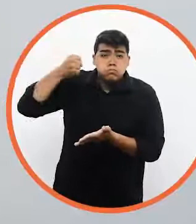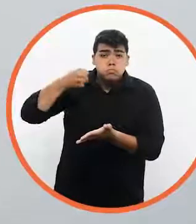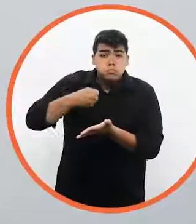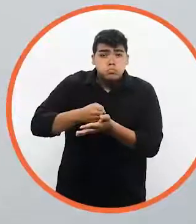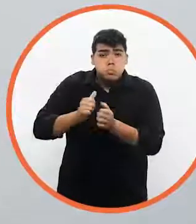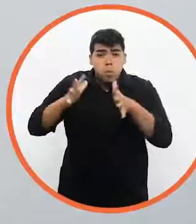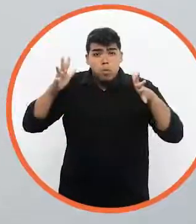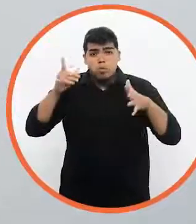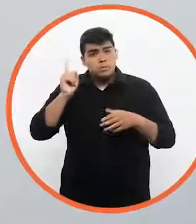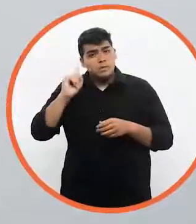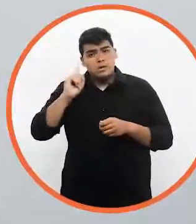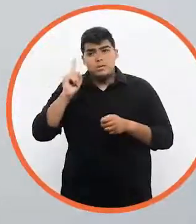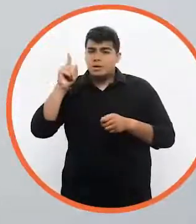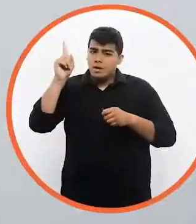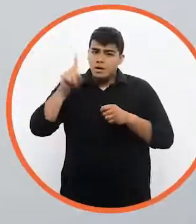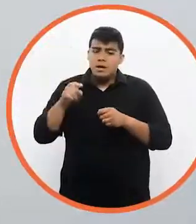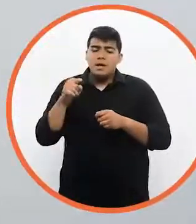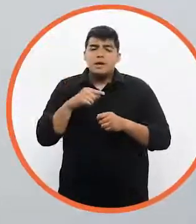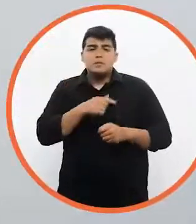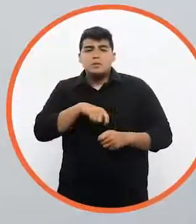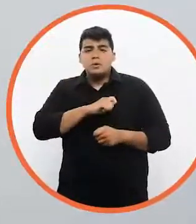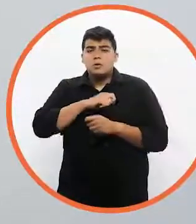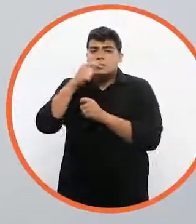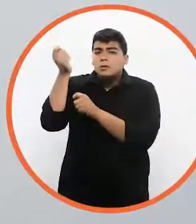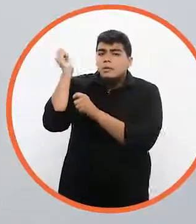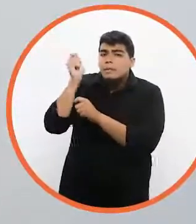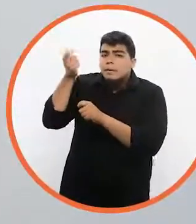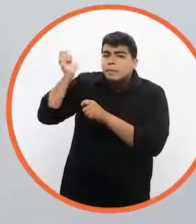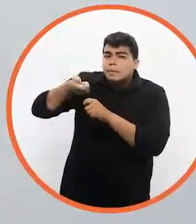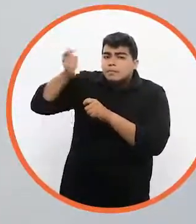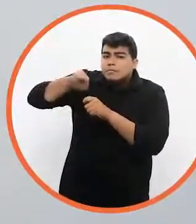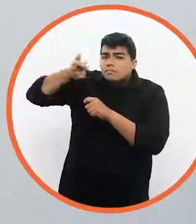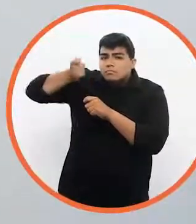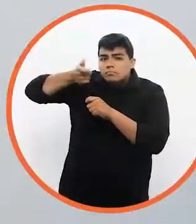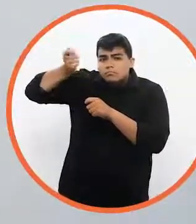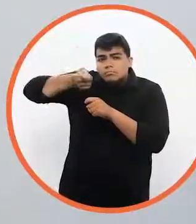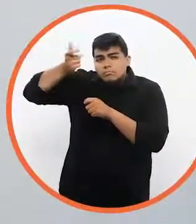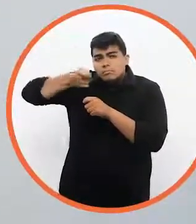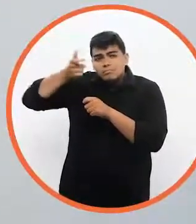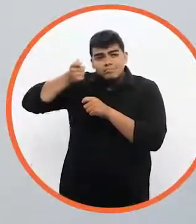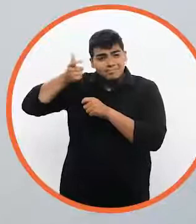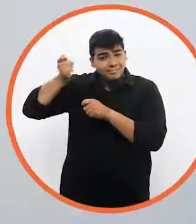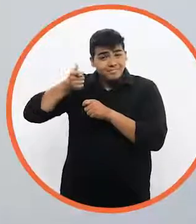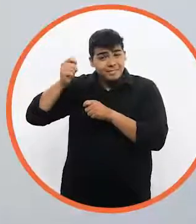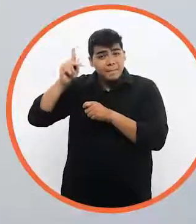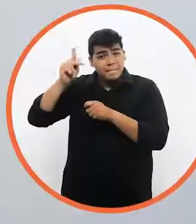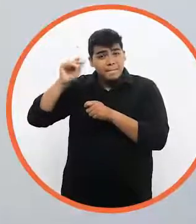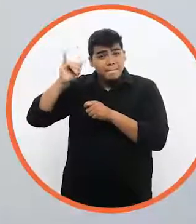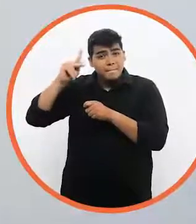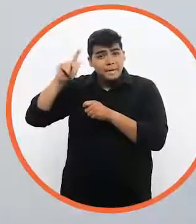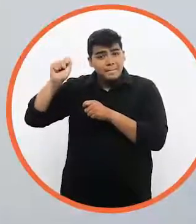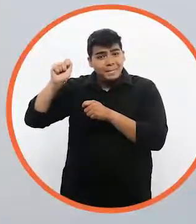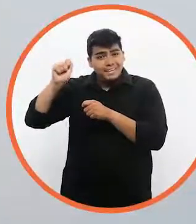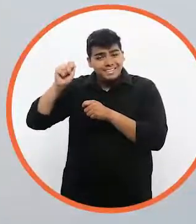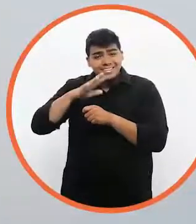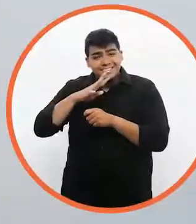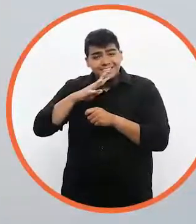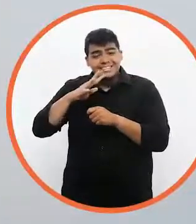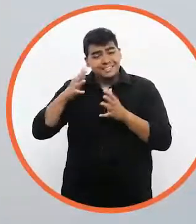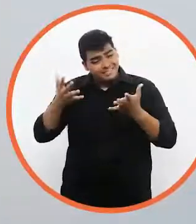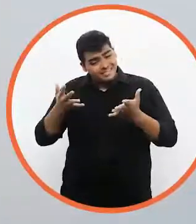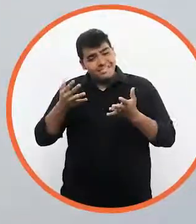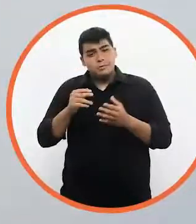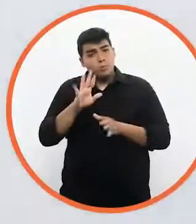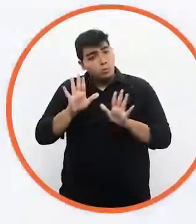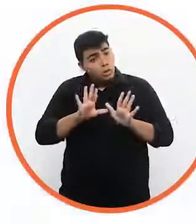espanhola seria uma pipa. Aquela brincadeira de criança que você coloca ali, uma linha, fica brincando. Inclusive tem que tomar cuidado,